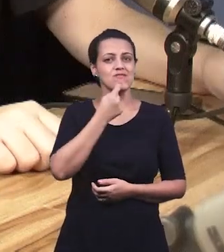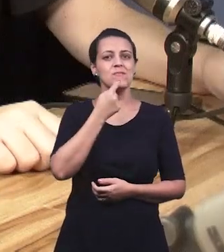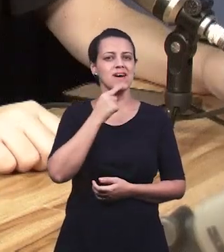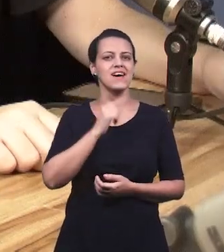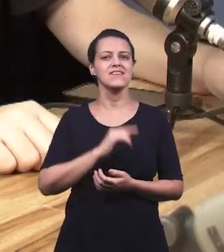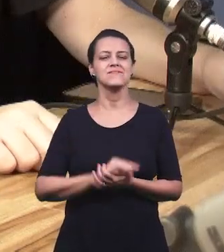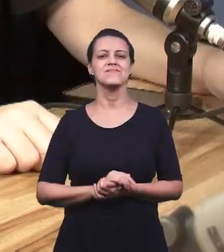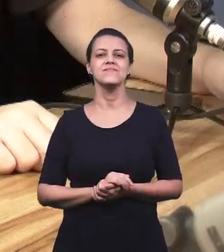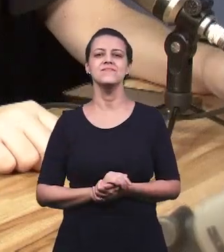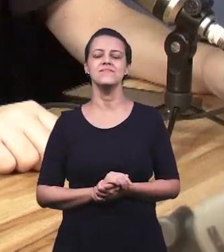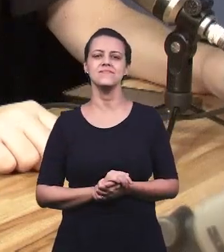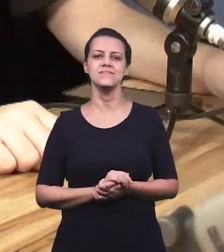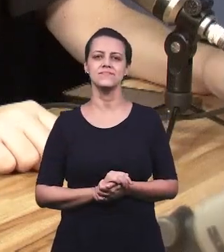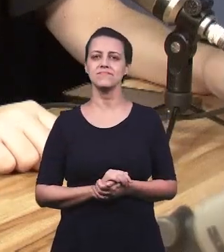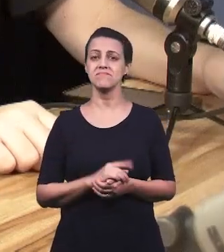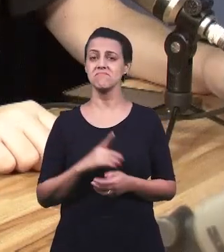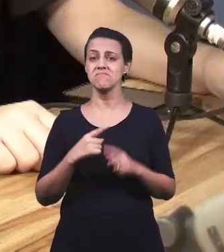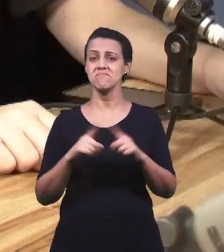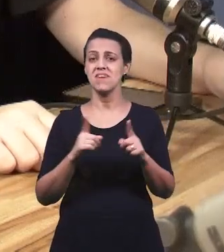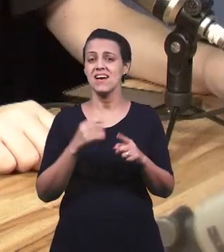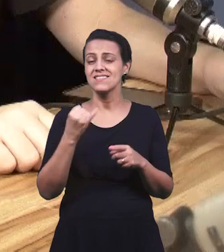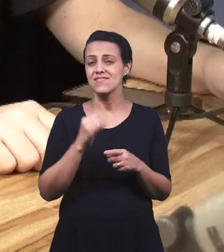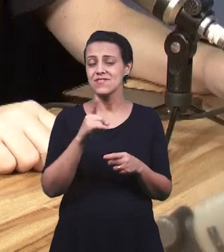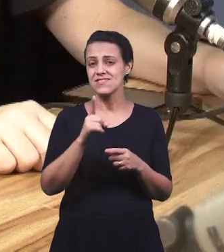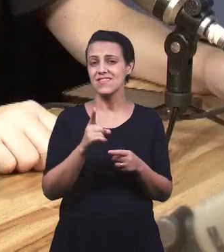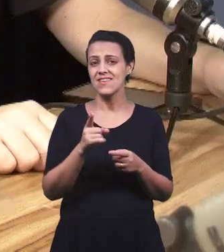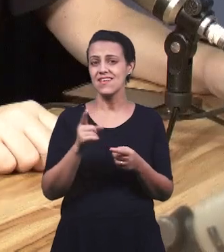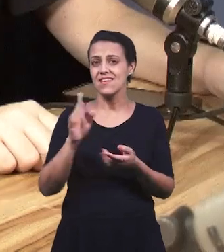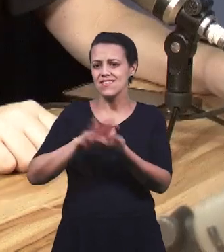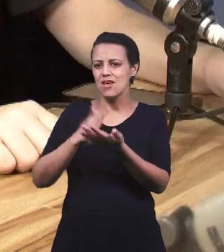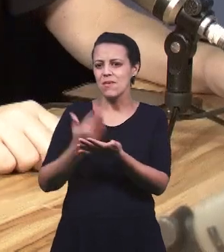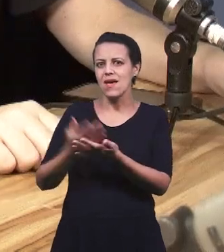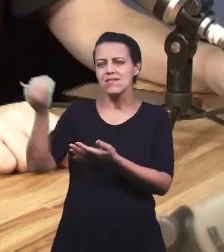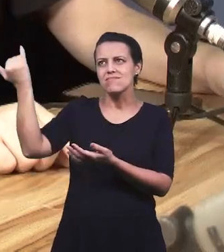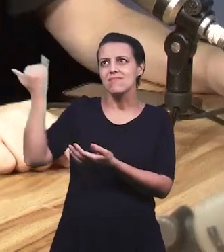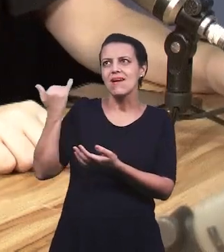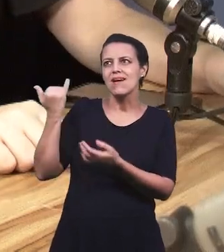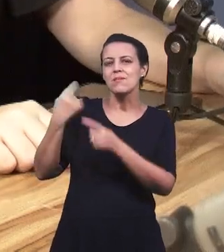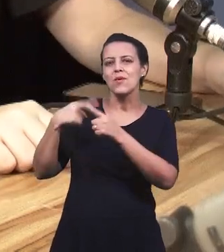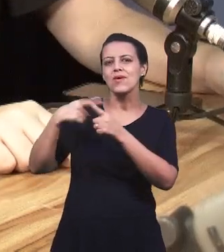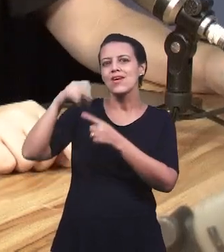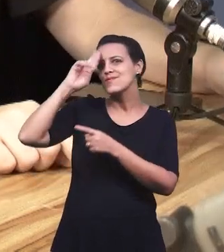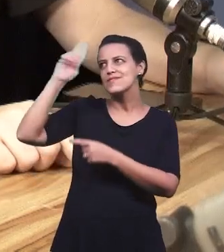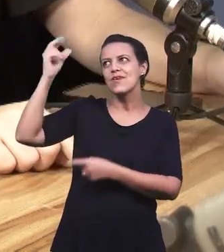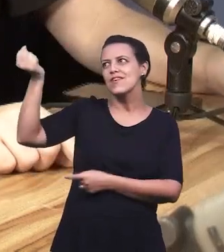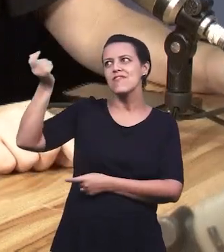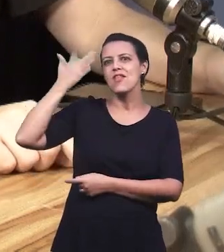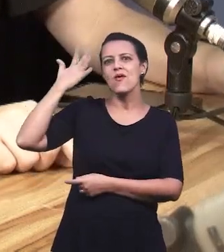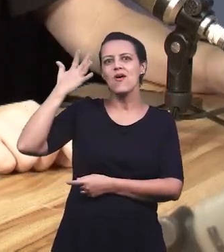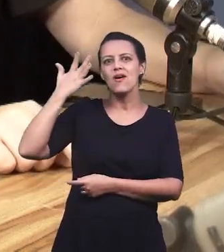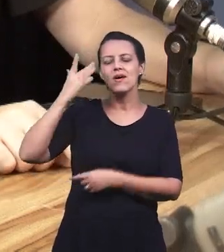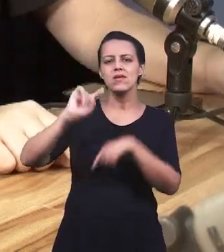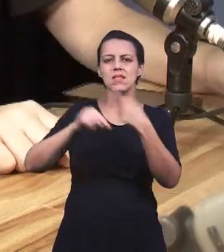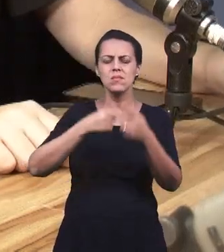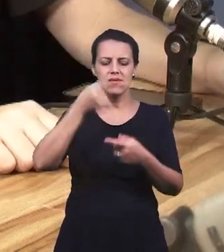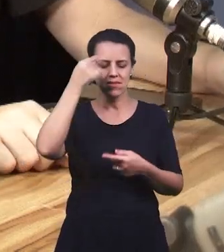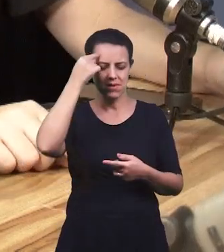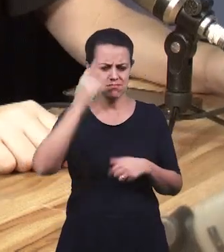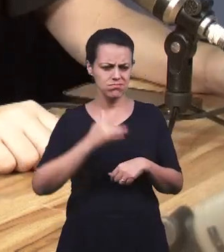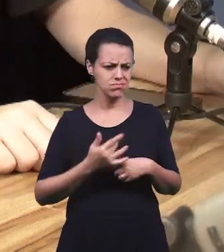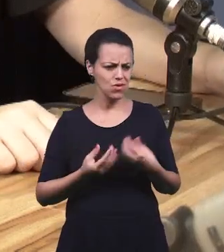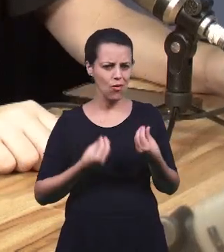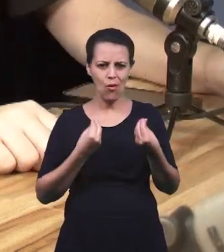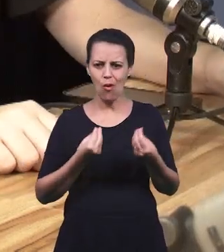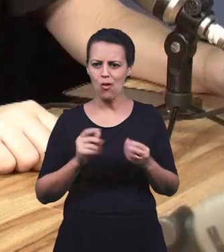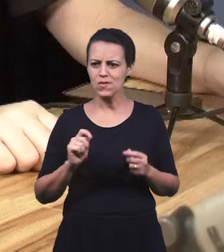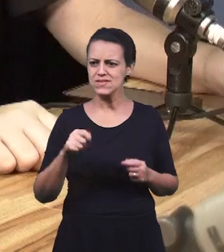nem tinha pensado, mas você transmite por quê? Porque o Senhor revelou. Glória a E você não sabe nem de onde veio. Depois que você percebe, então, de onde